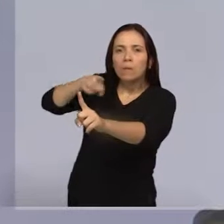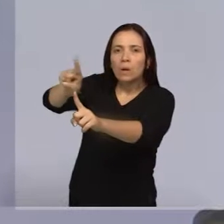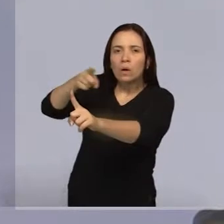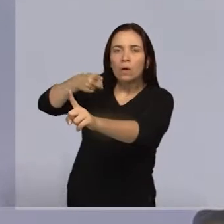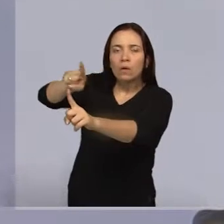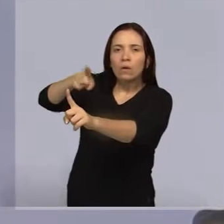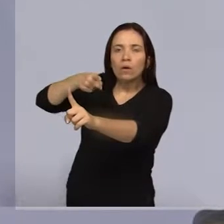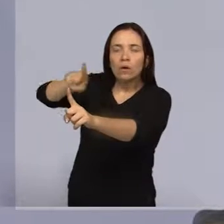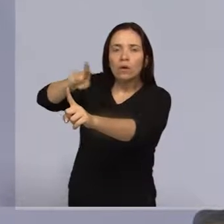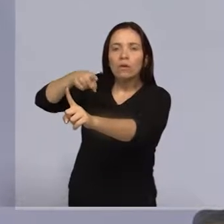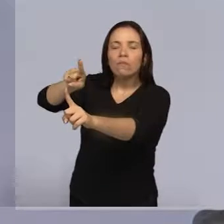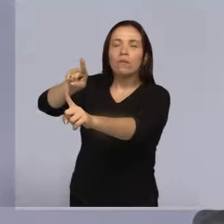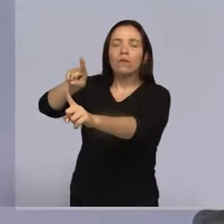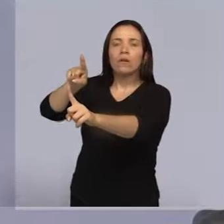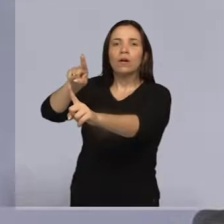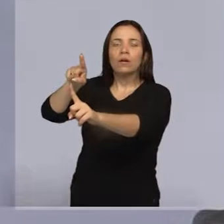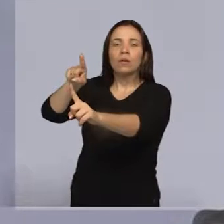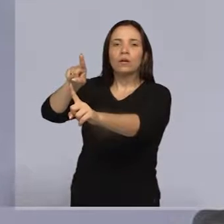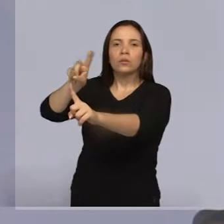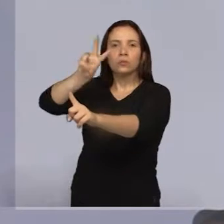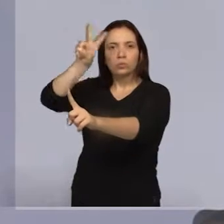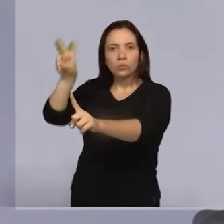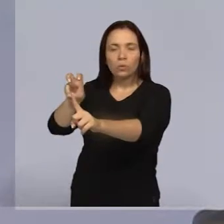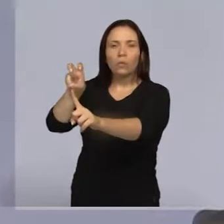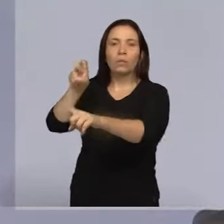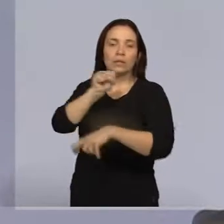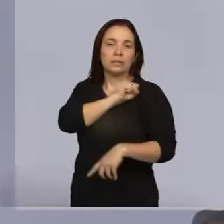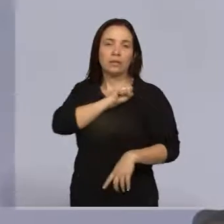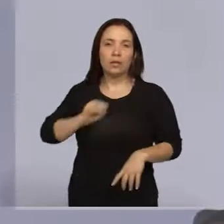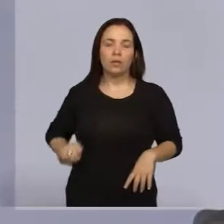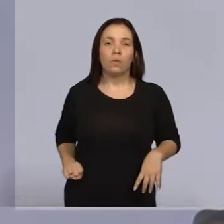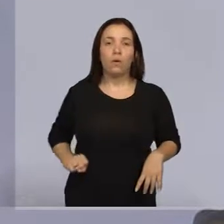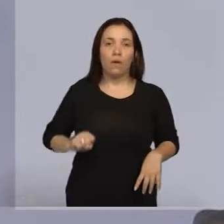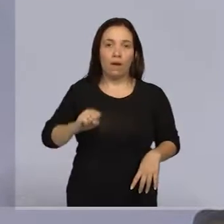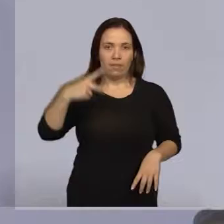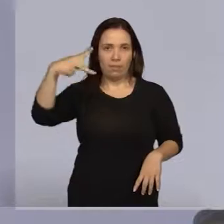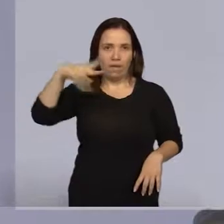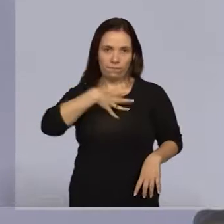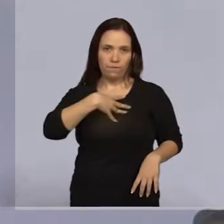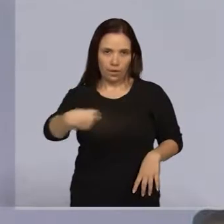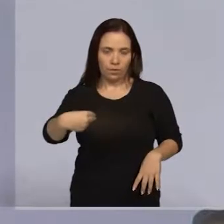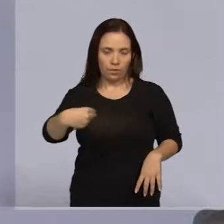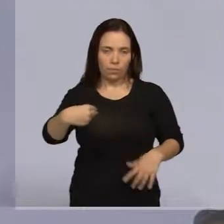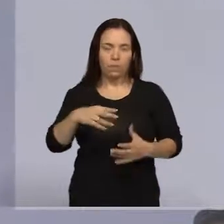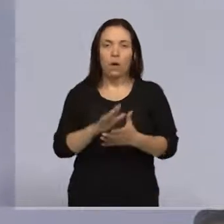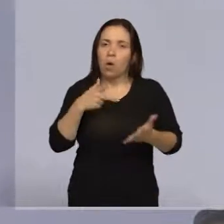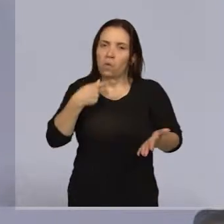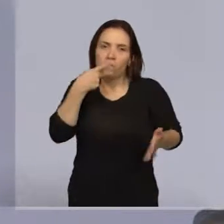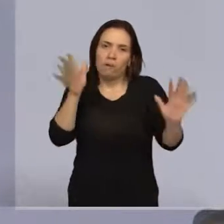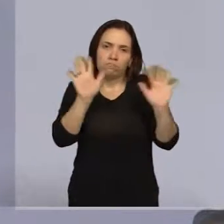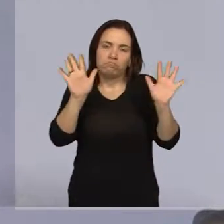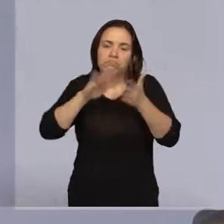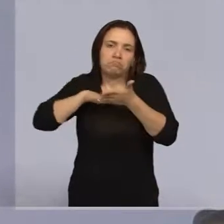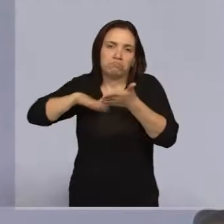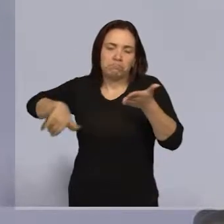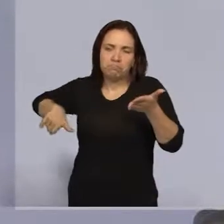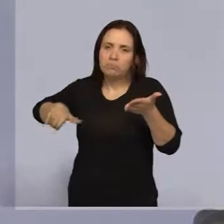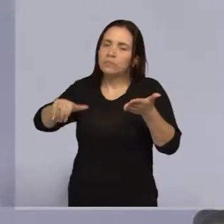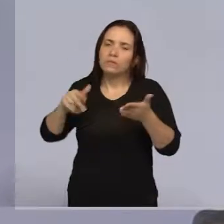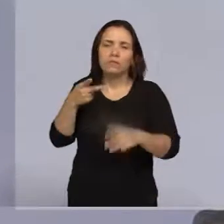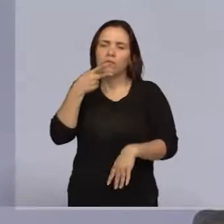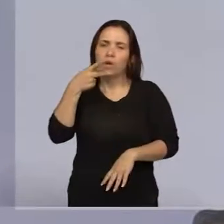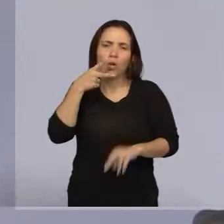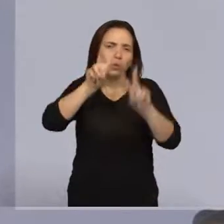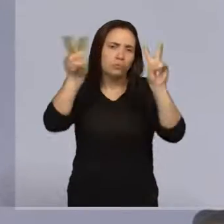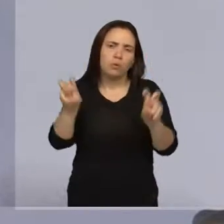que são as peripécias do senador, filho do presidente. Não toquei nesse assunto, não vamos tocar